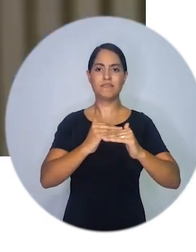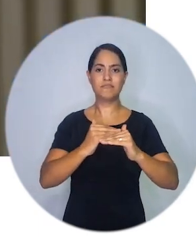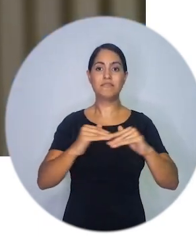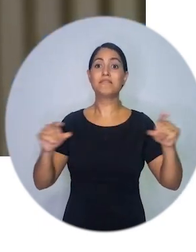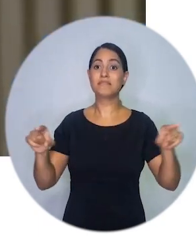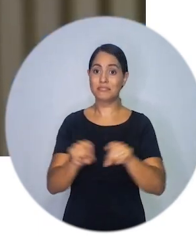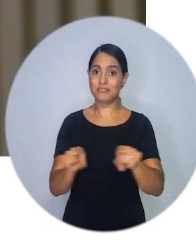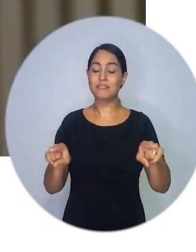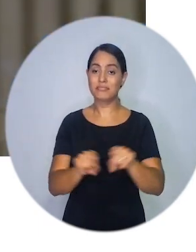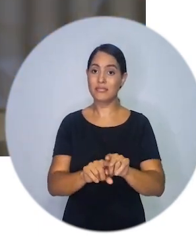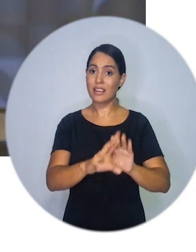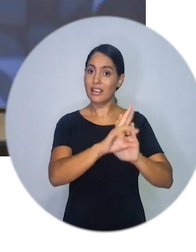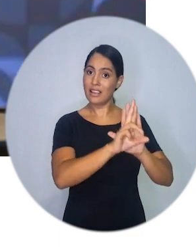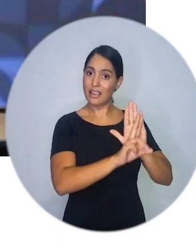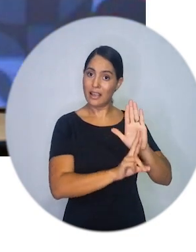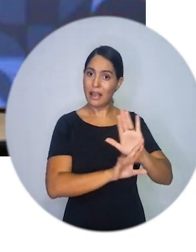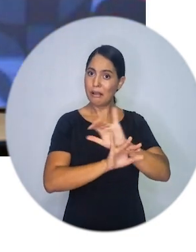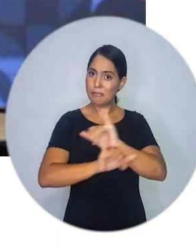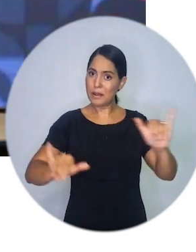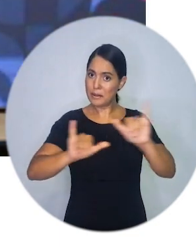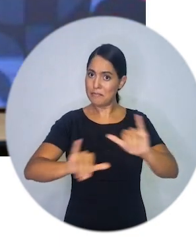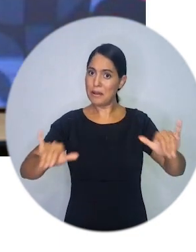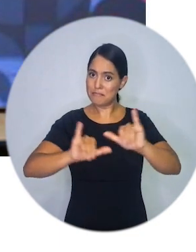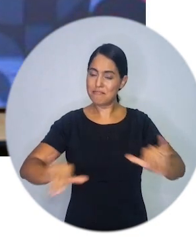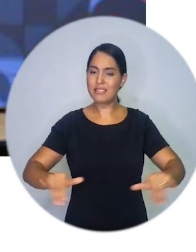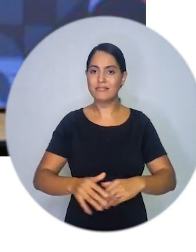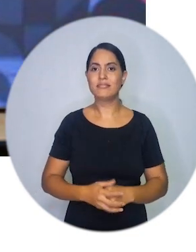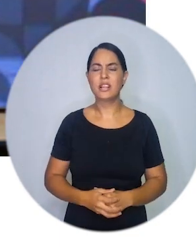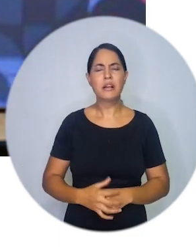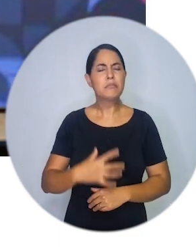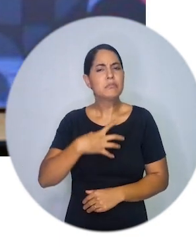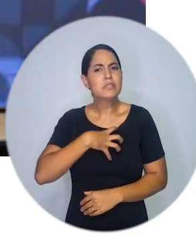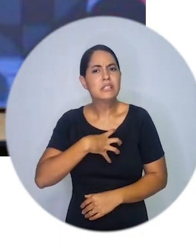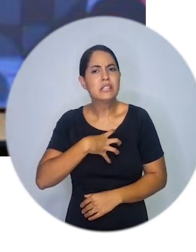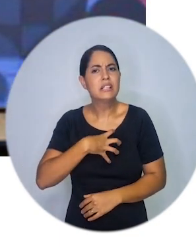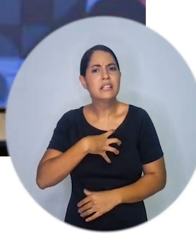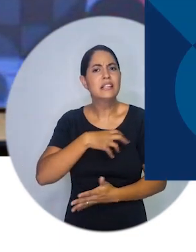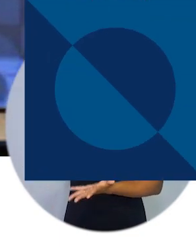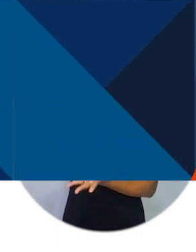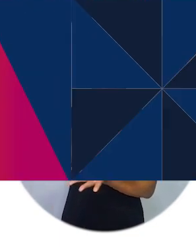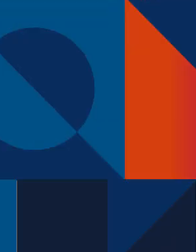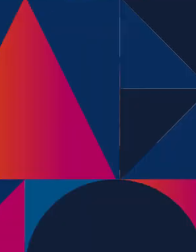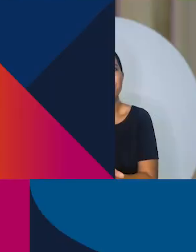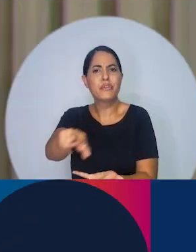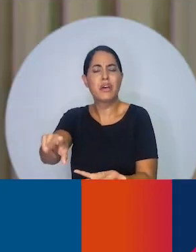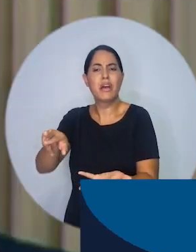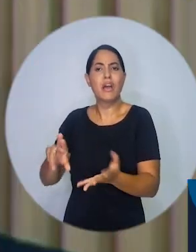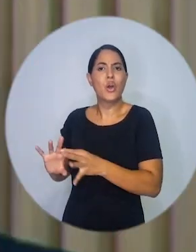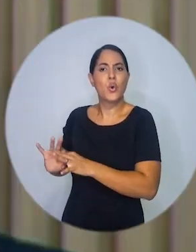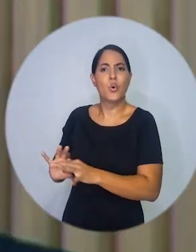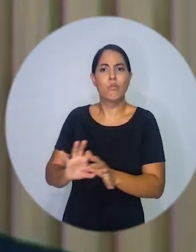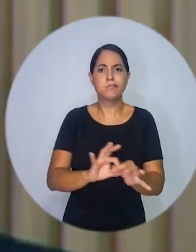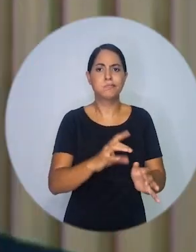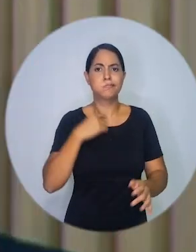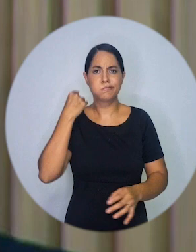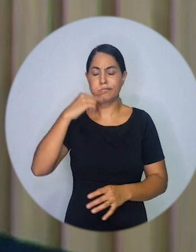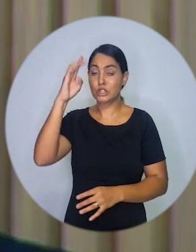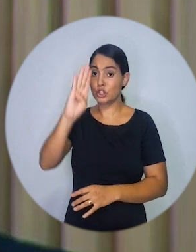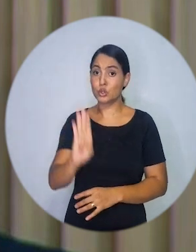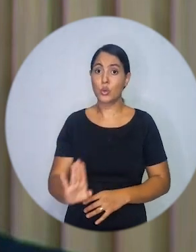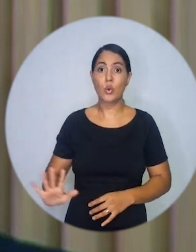e também pela atualização das regras da publicidade, quando eu conheci mais de perto a realidade das diferentes